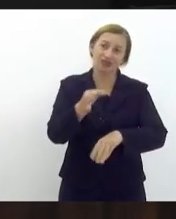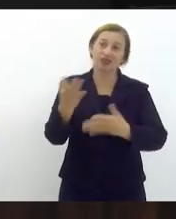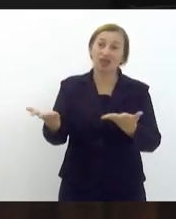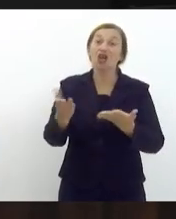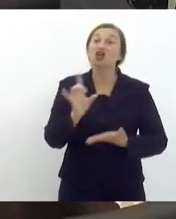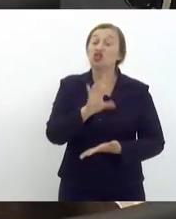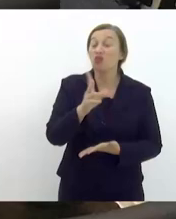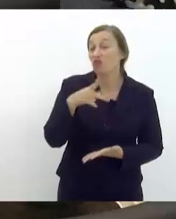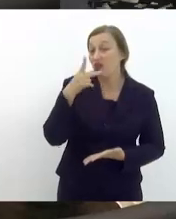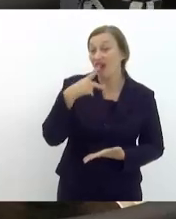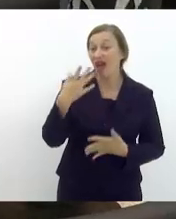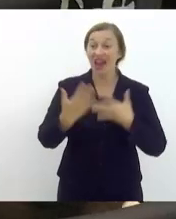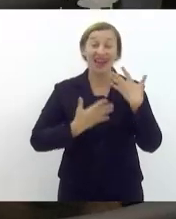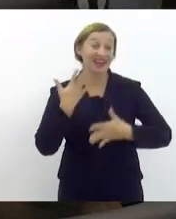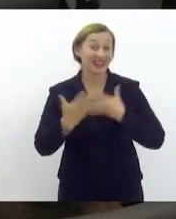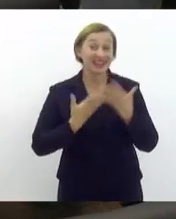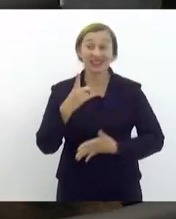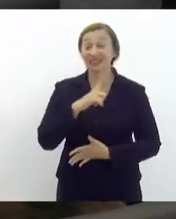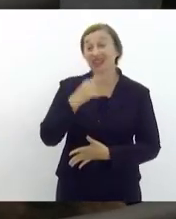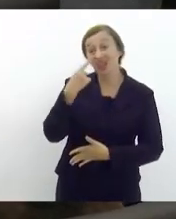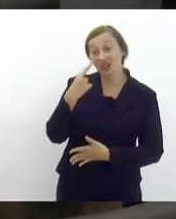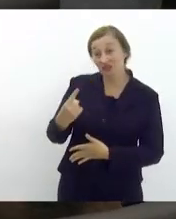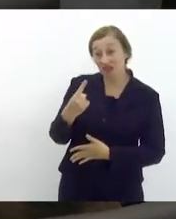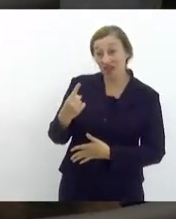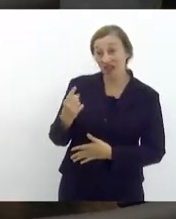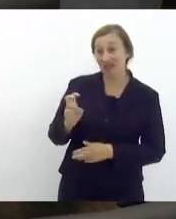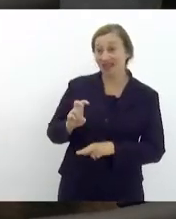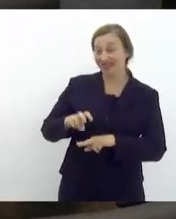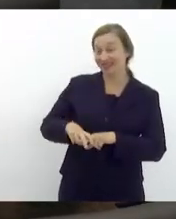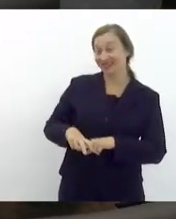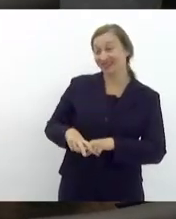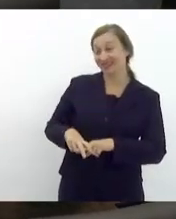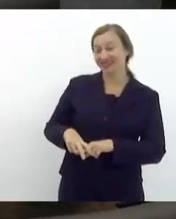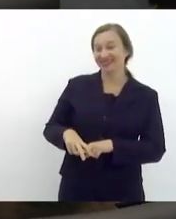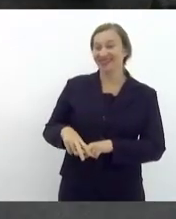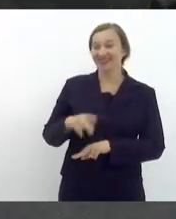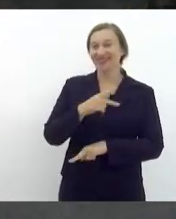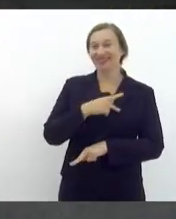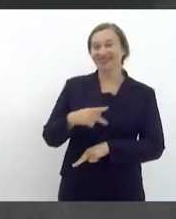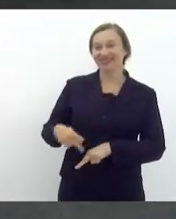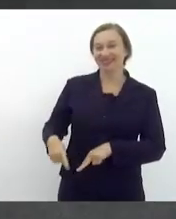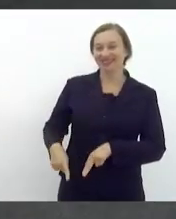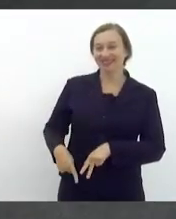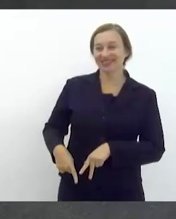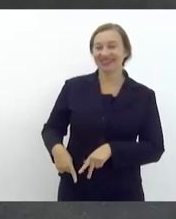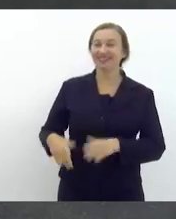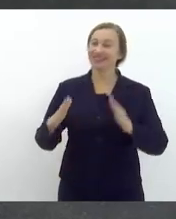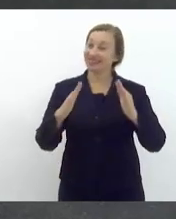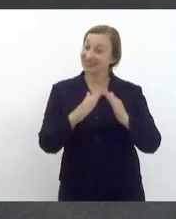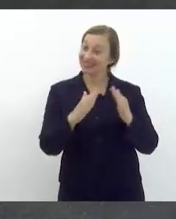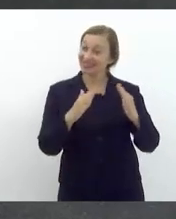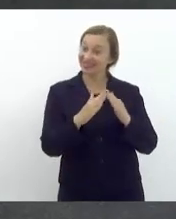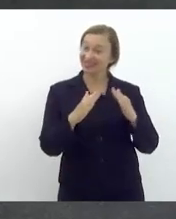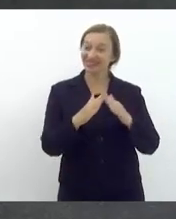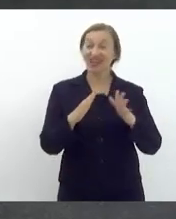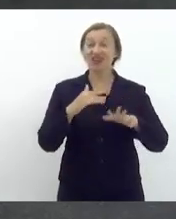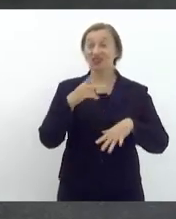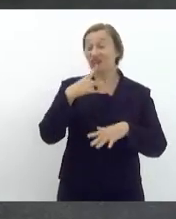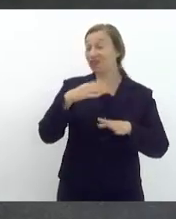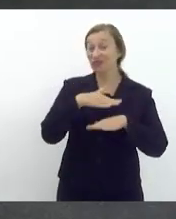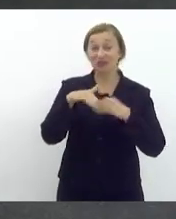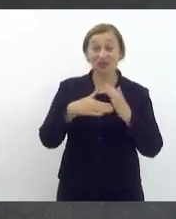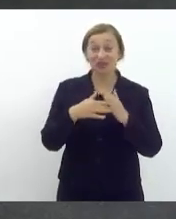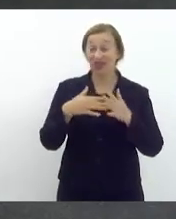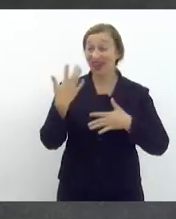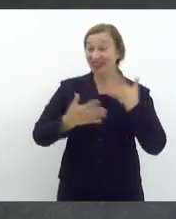só manifestar alegria que tem o envelo presidindo essa casa e eu digo isso com toda honestidade apresenta